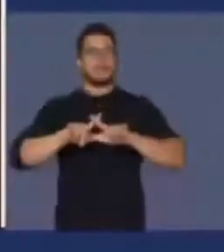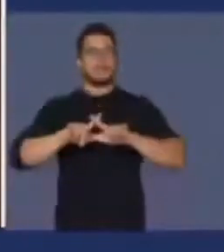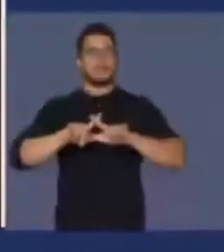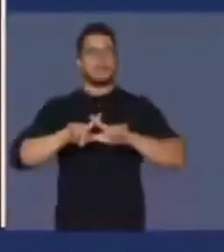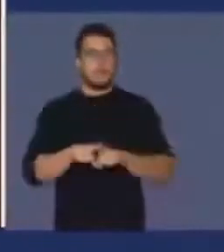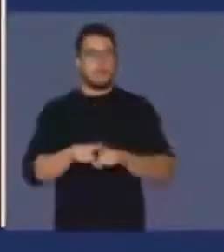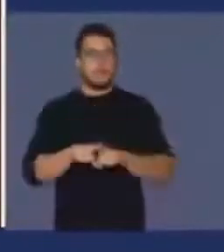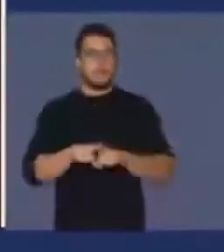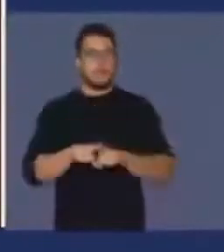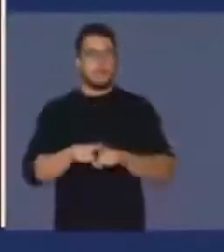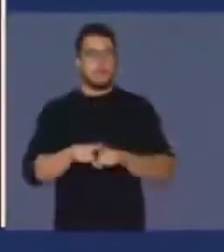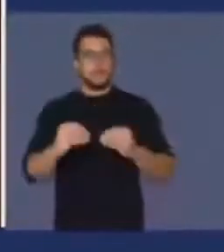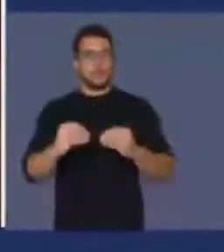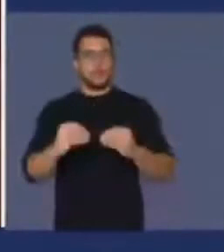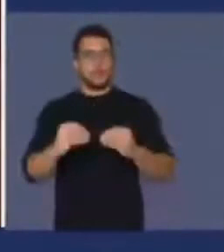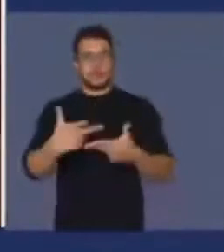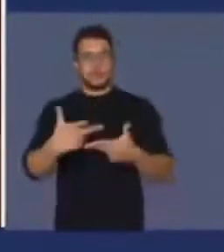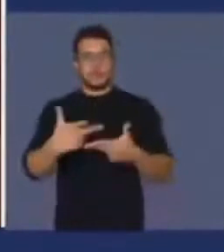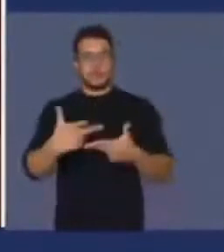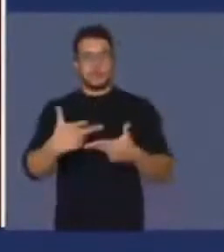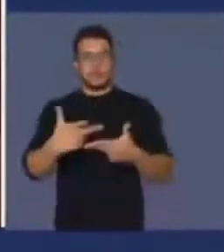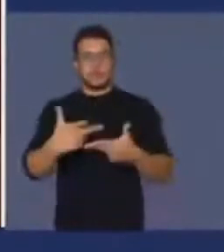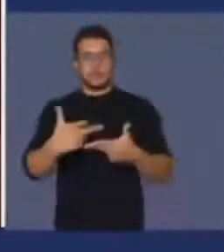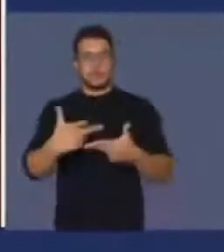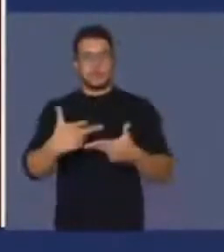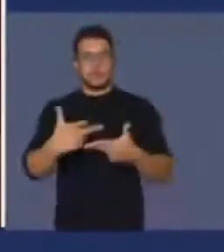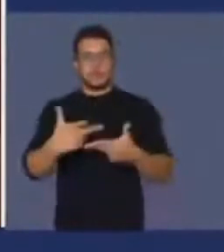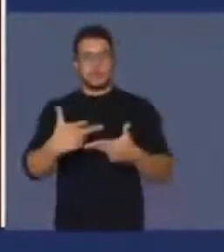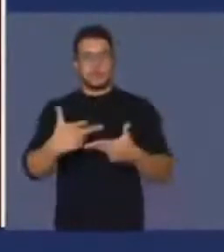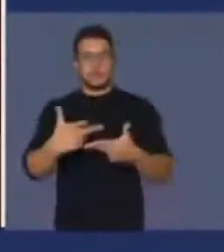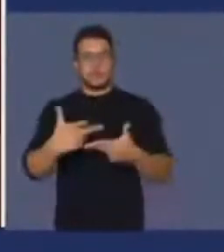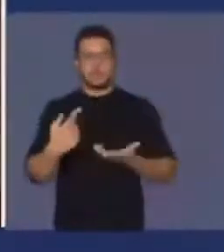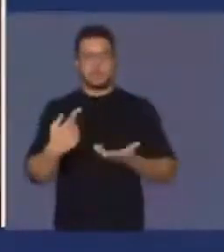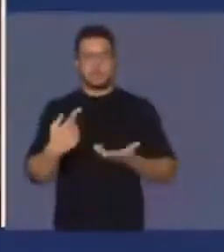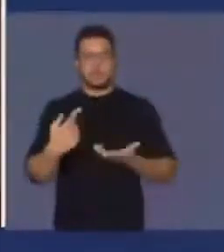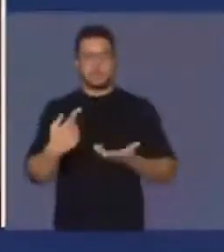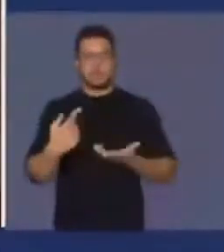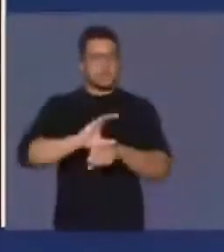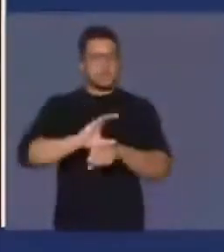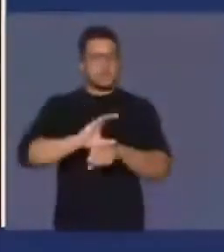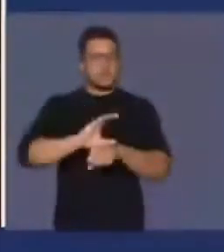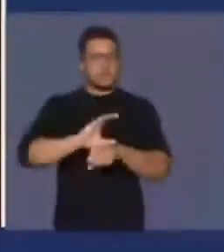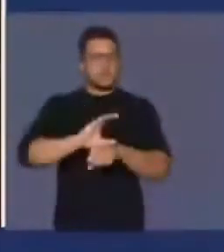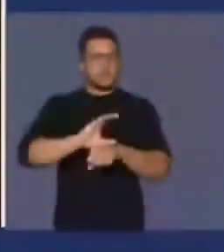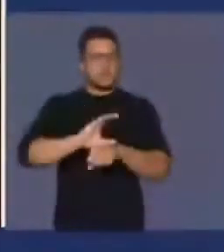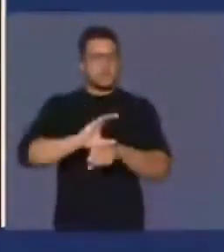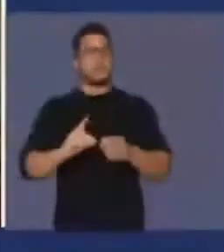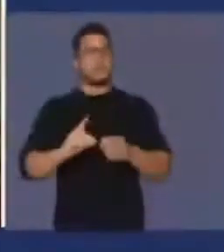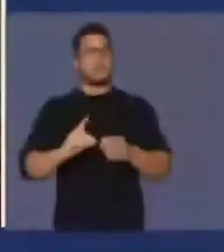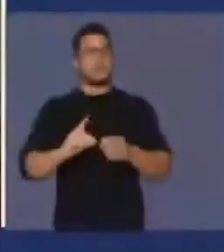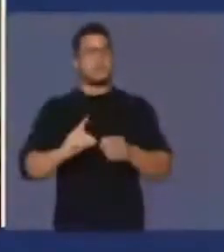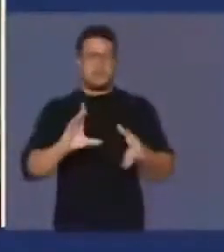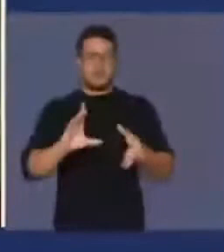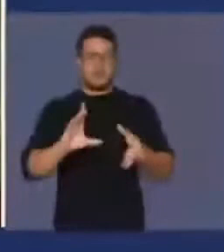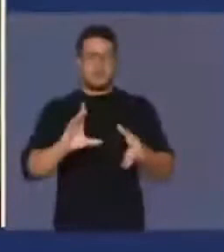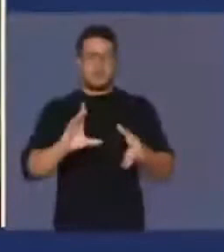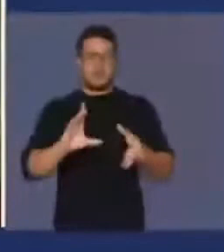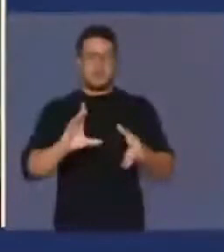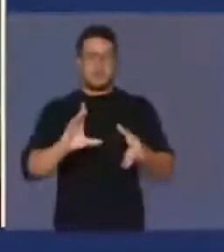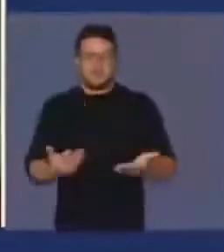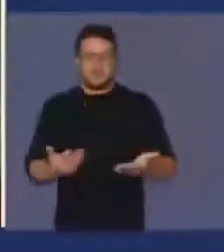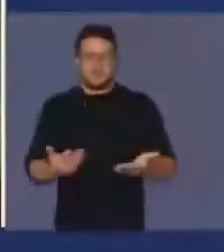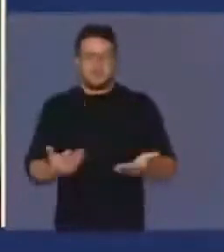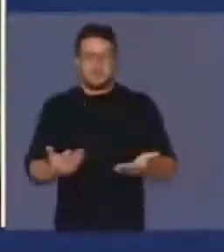financiados com dinheiro público contra a democracia e contra a Constituição, não podem, neste momento, permitir o